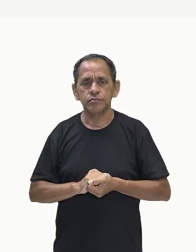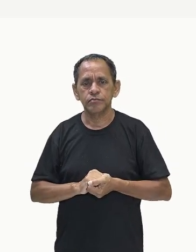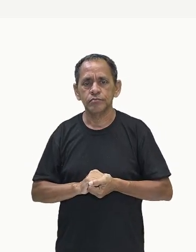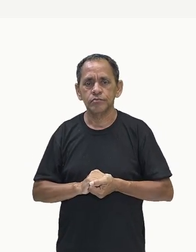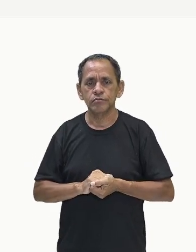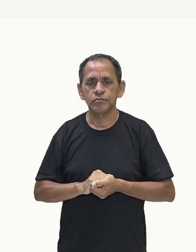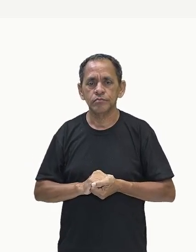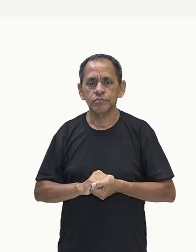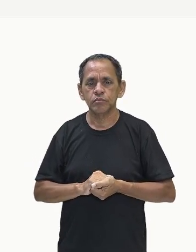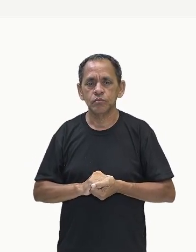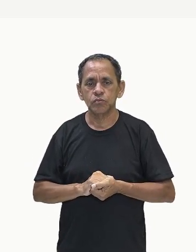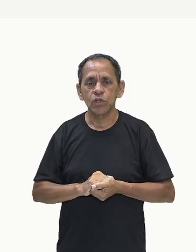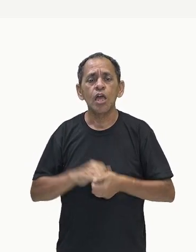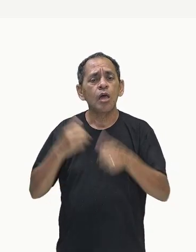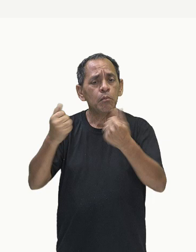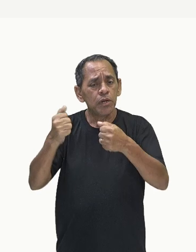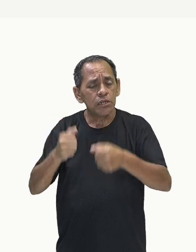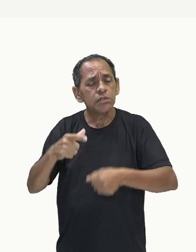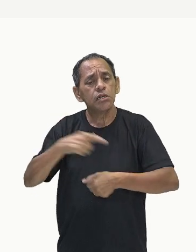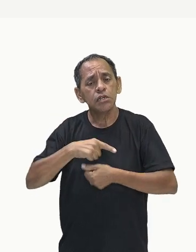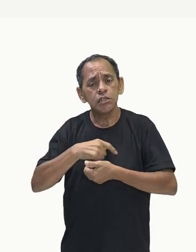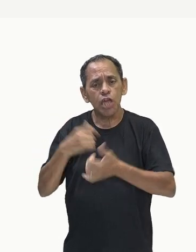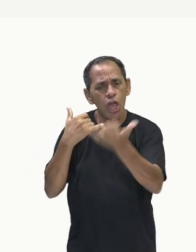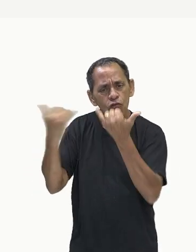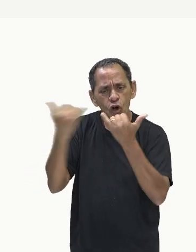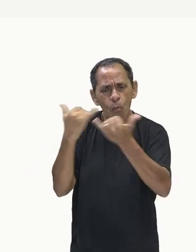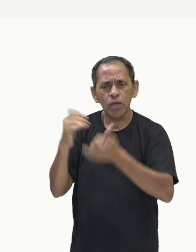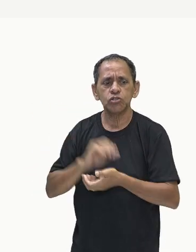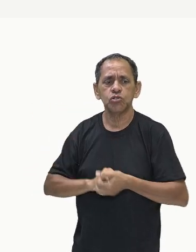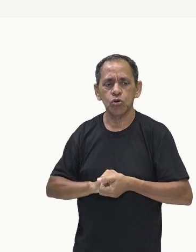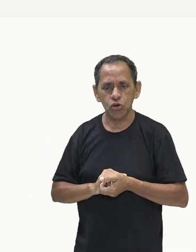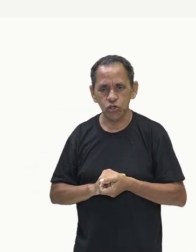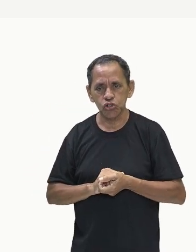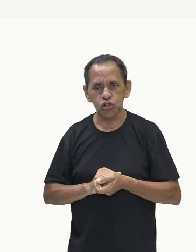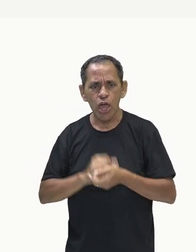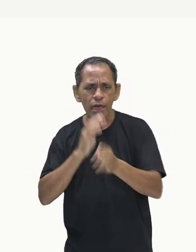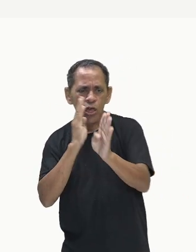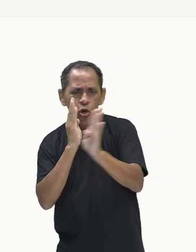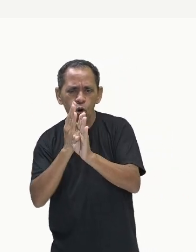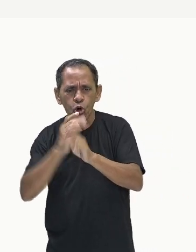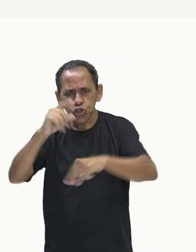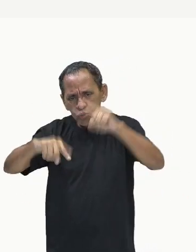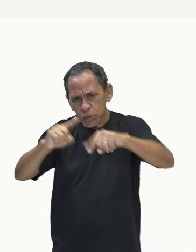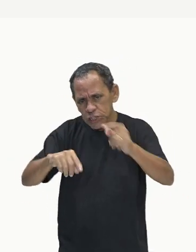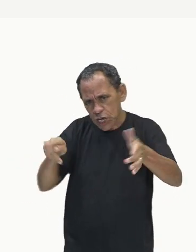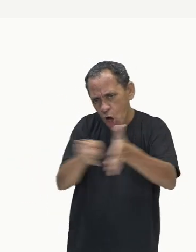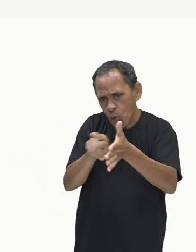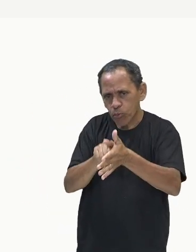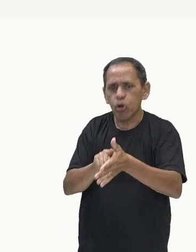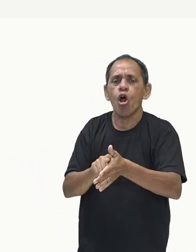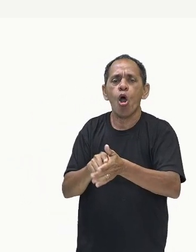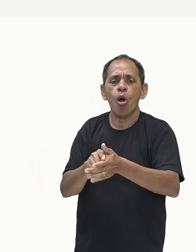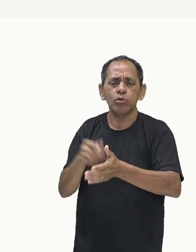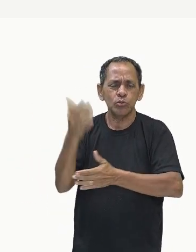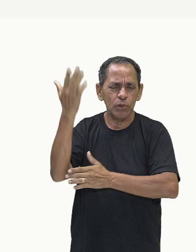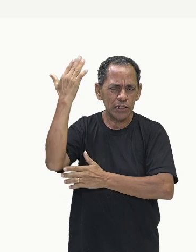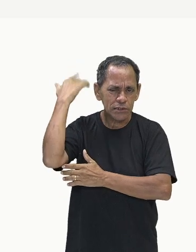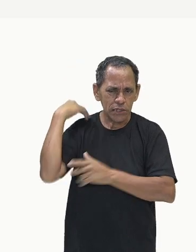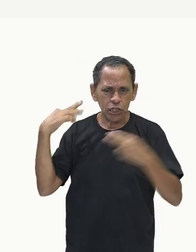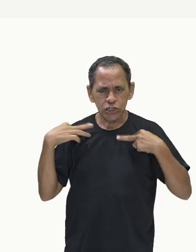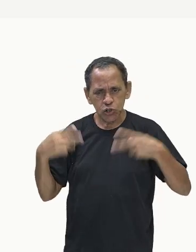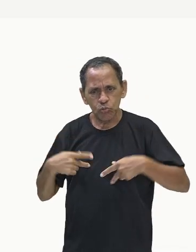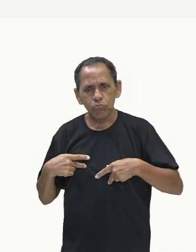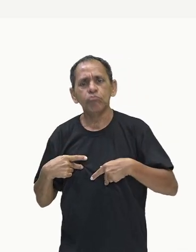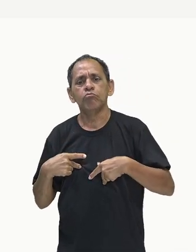nada menos que são vestígios do passado que os seres humanos deixaram para a gente, e